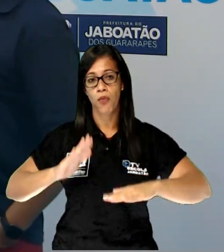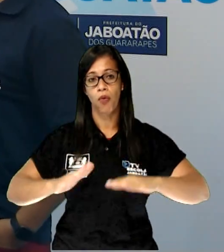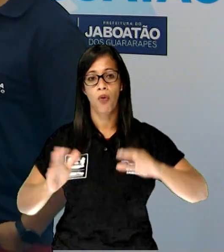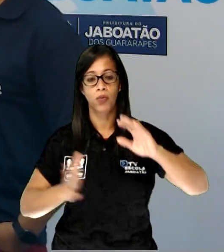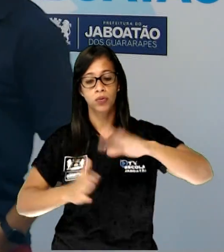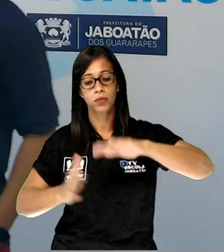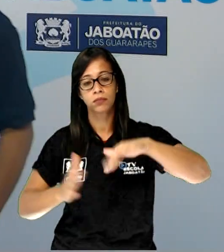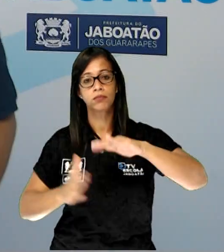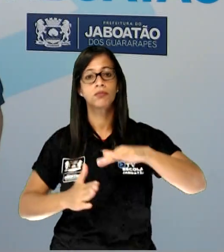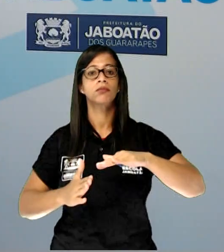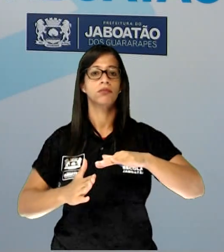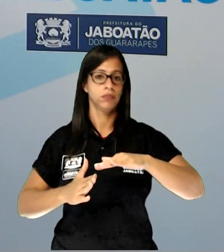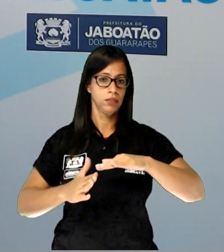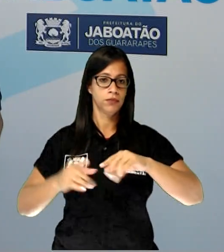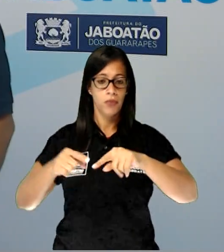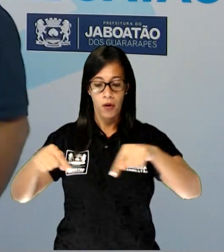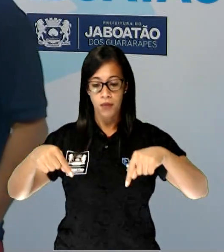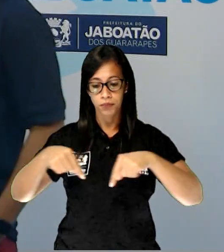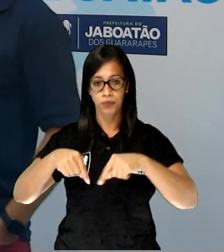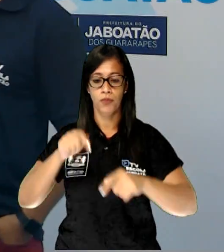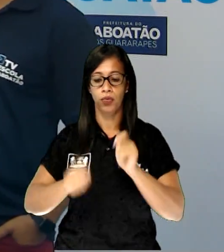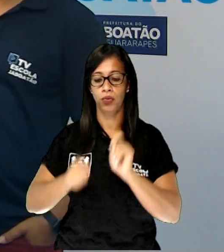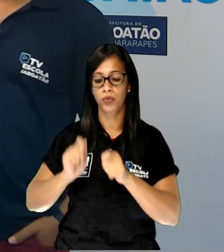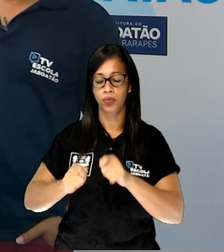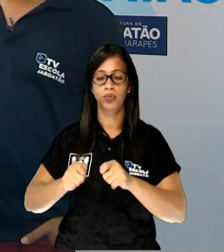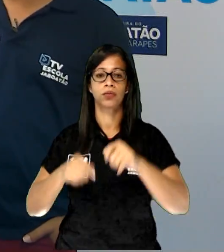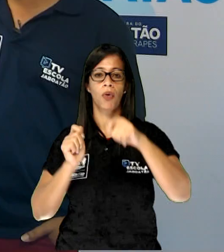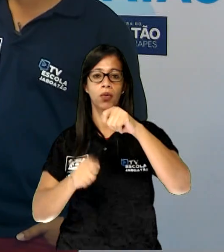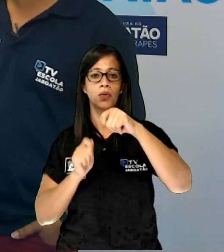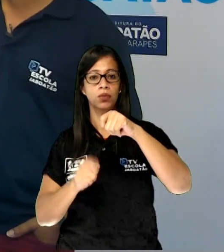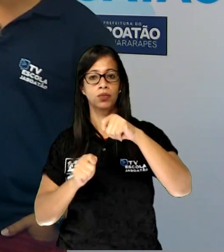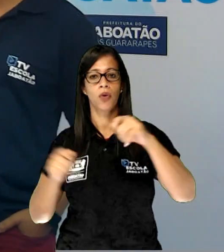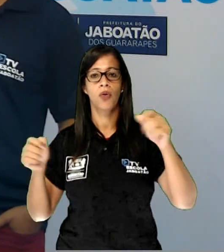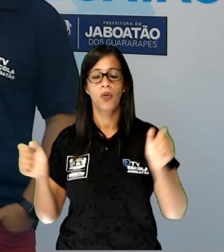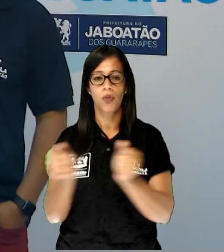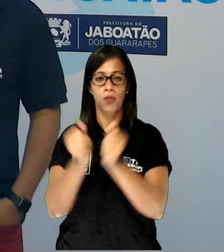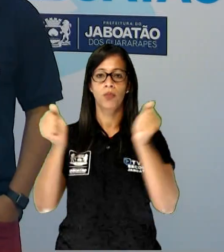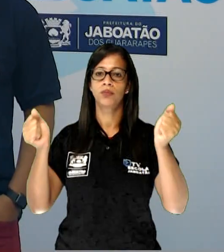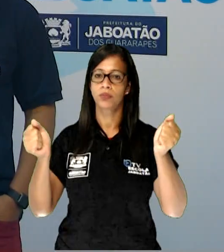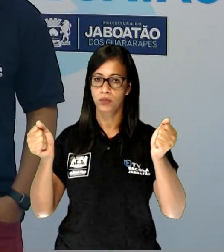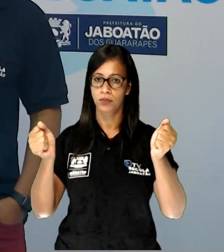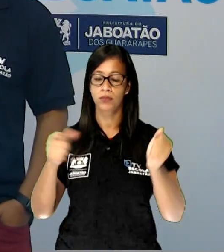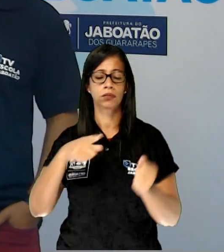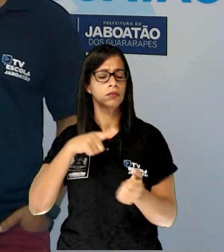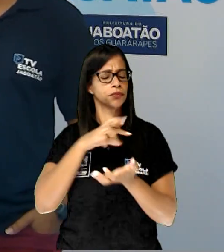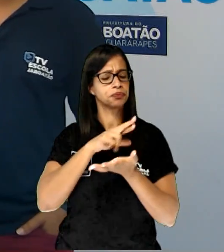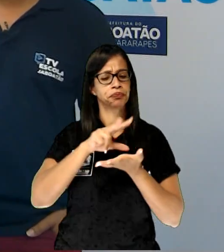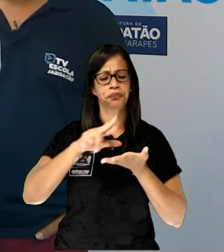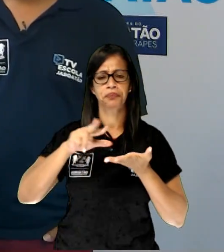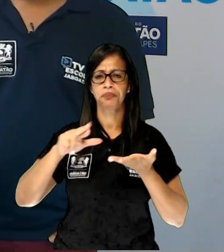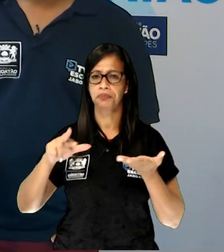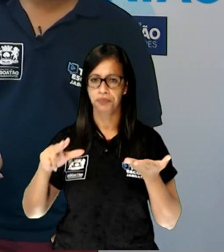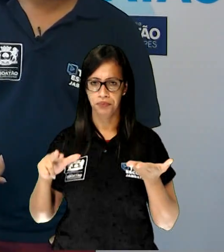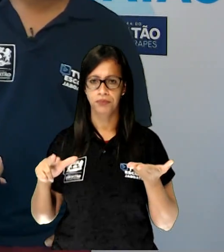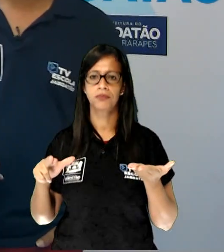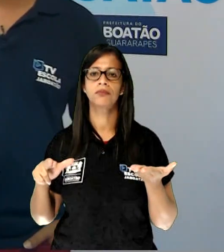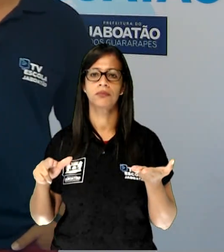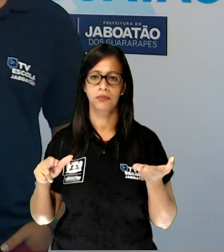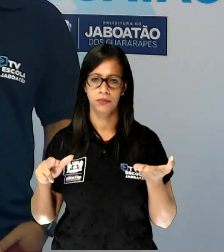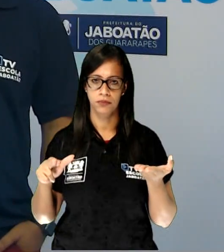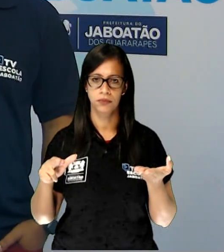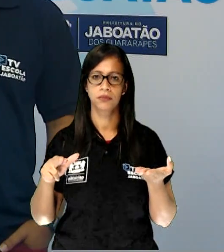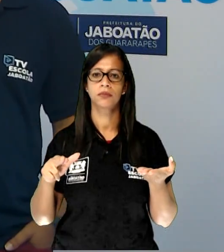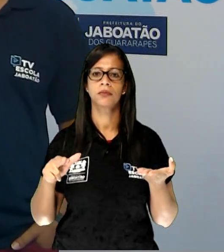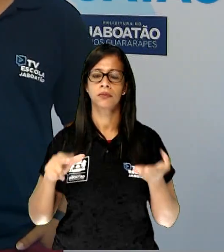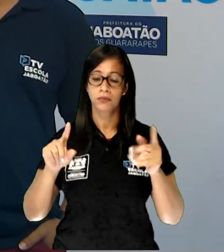carrilhão, o caixa, o xilofone, o triângulo, os pratos. Porém, existe uma infinidade de instrumentos de percussão, né, que a